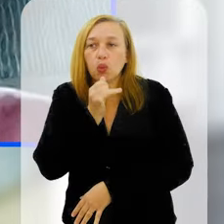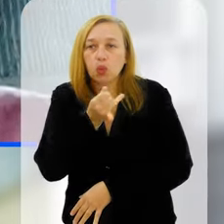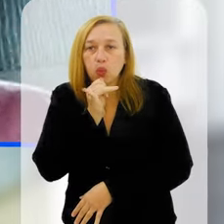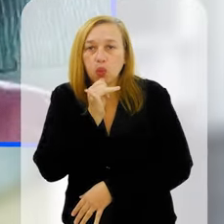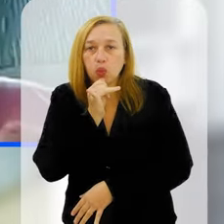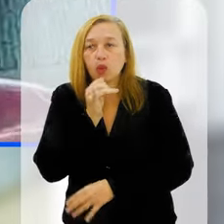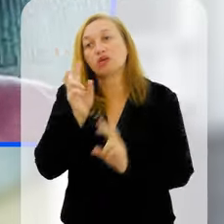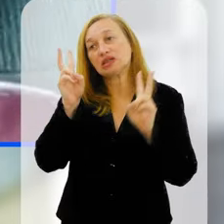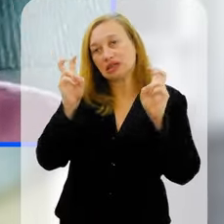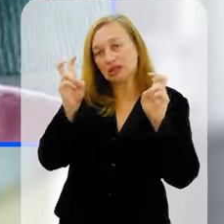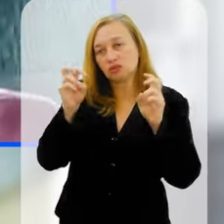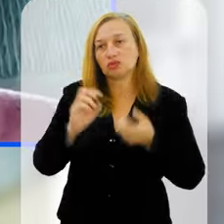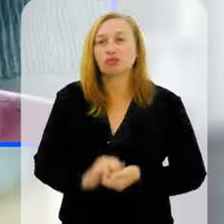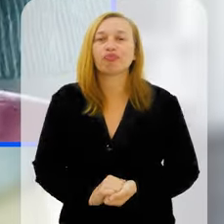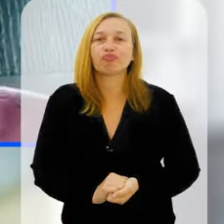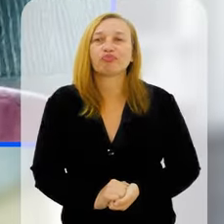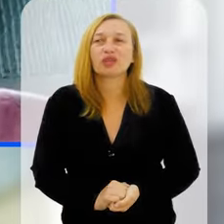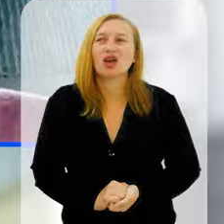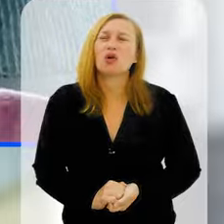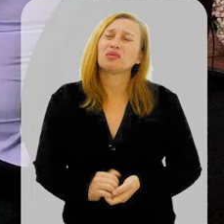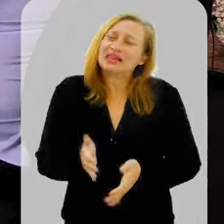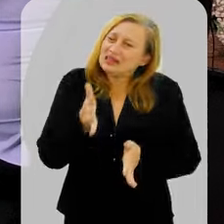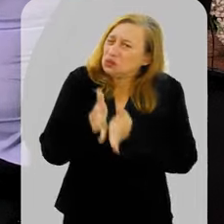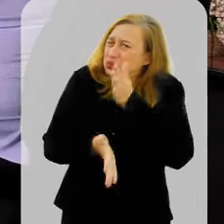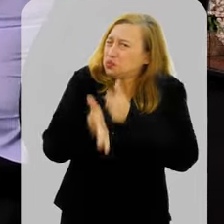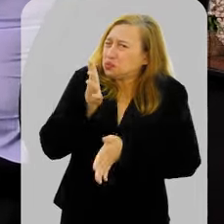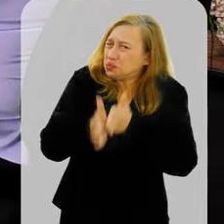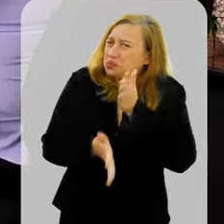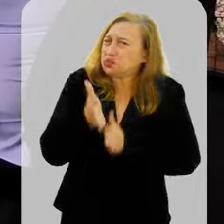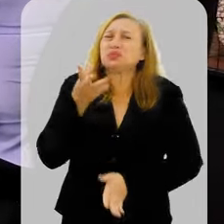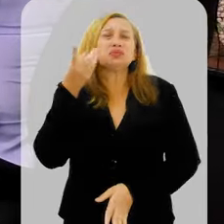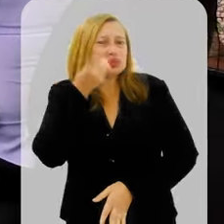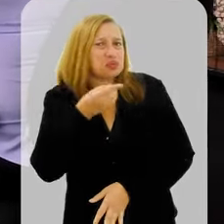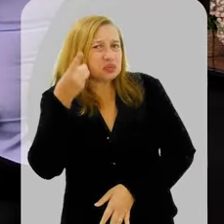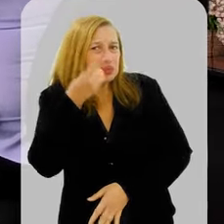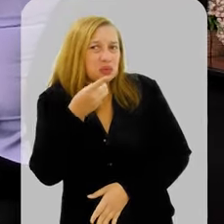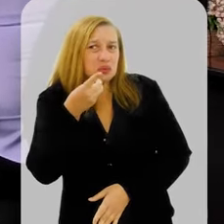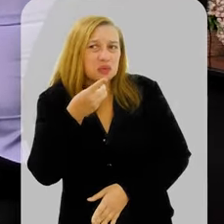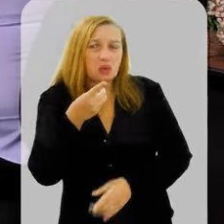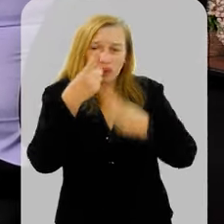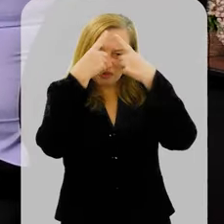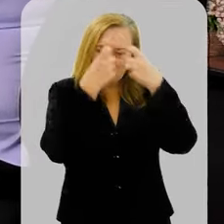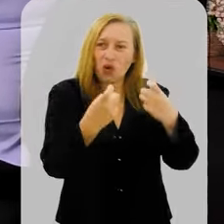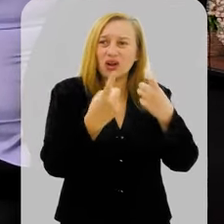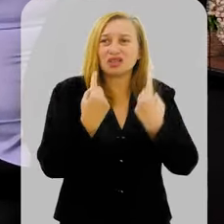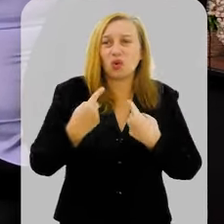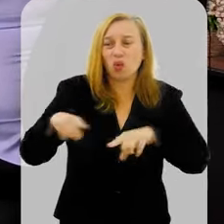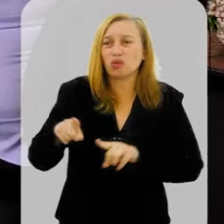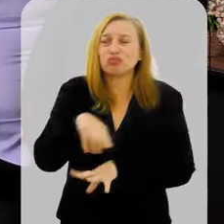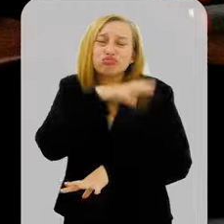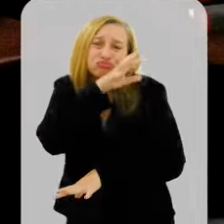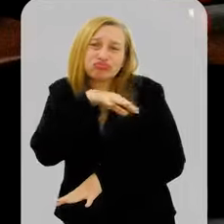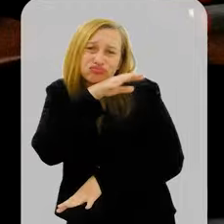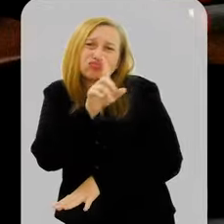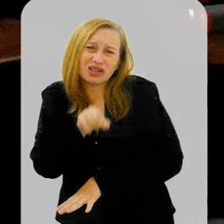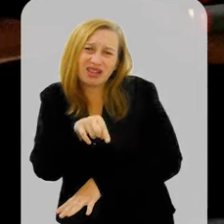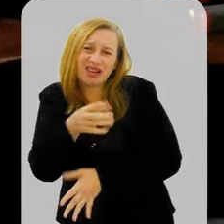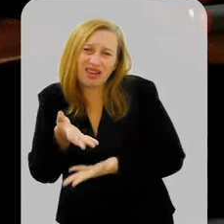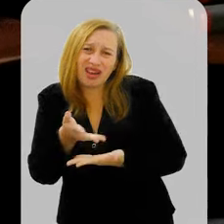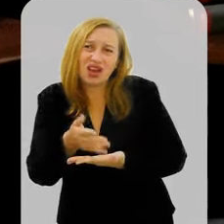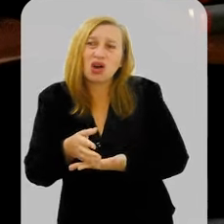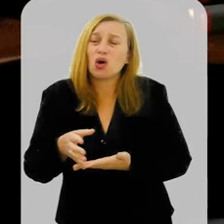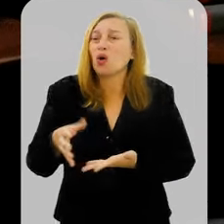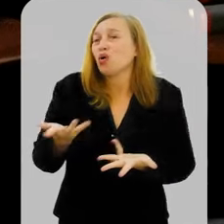governamental, que é fundamental, por exemplo, nesse caso. Um caso muito complicado, deputada, é sobre maltratos aos animais,